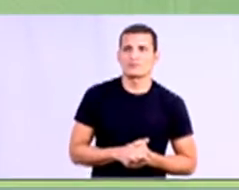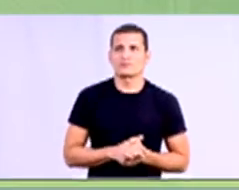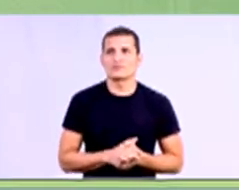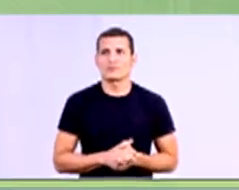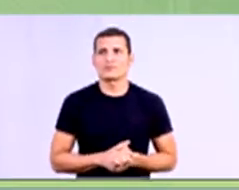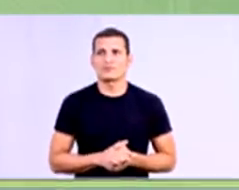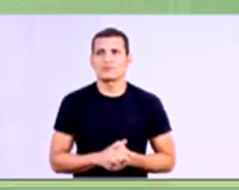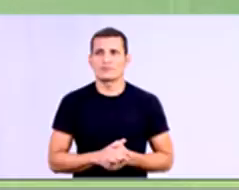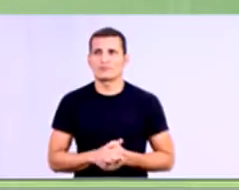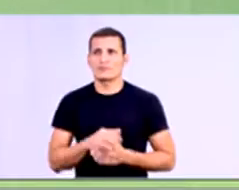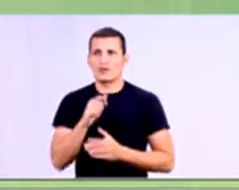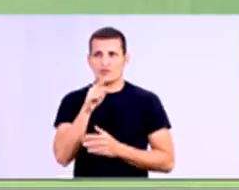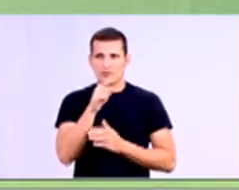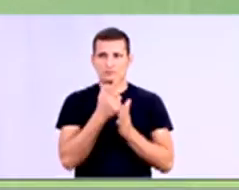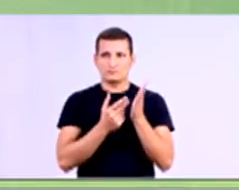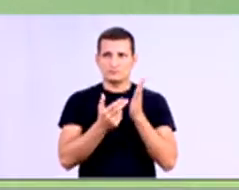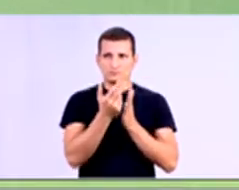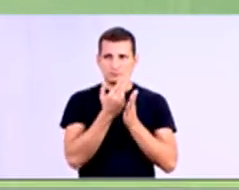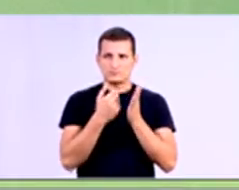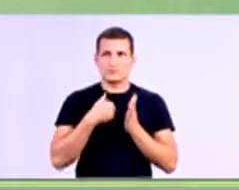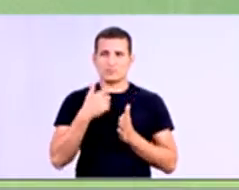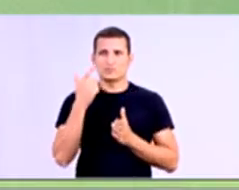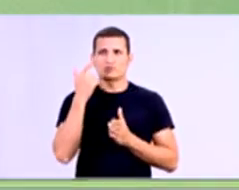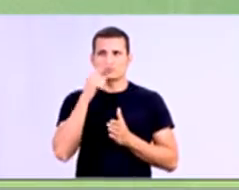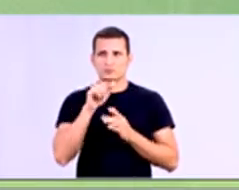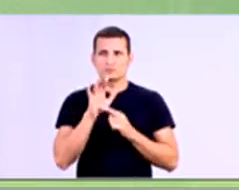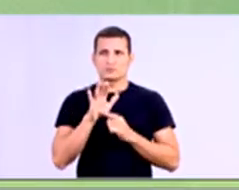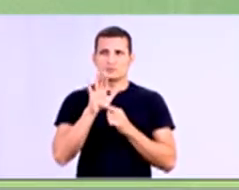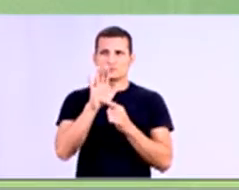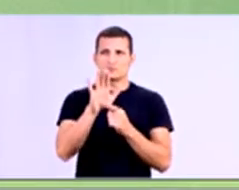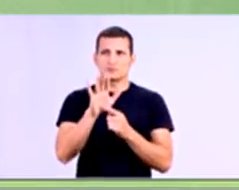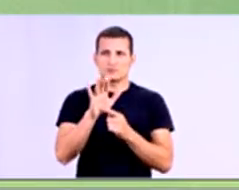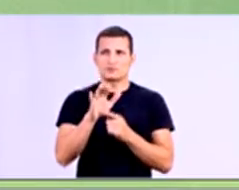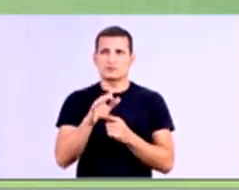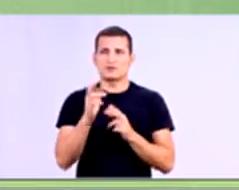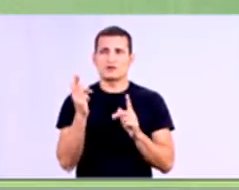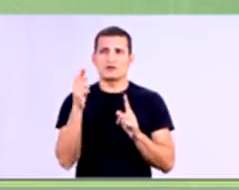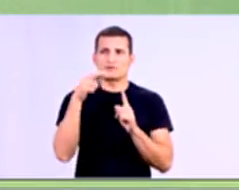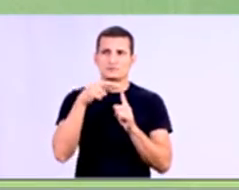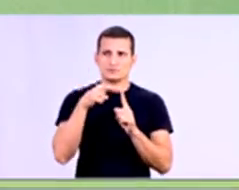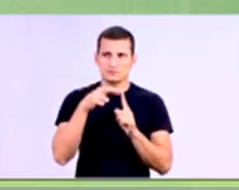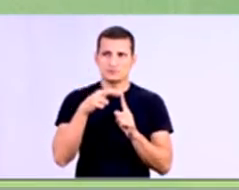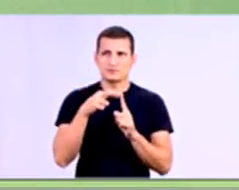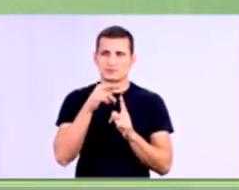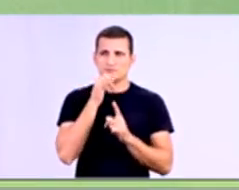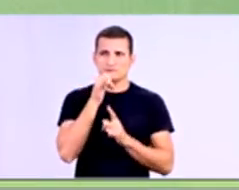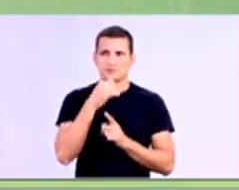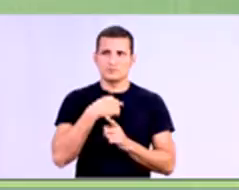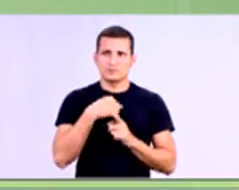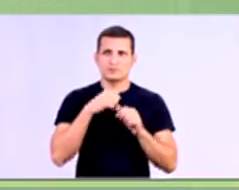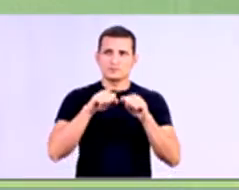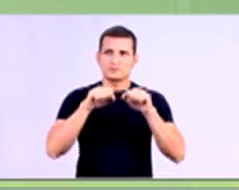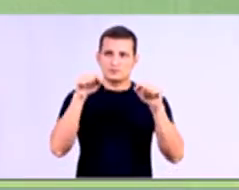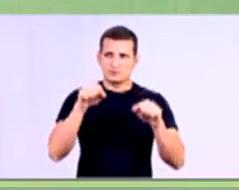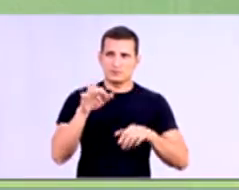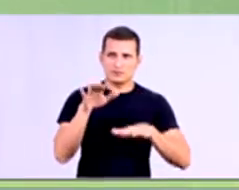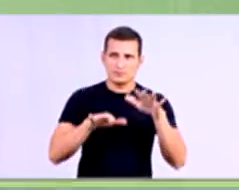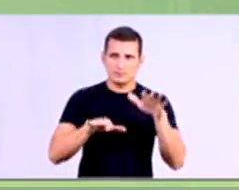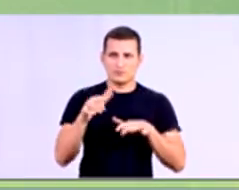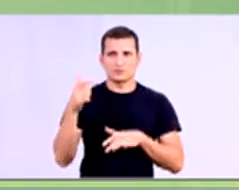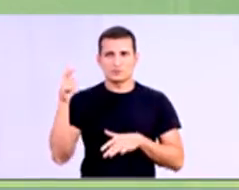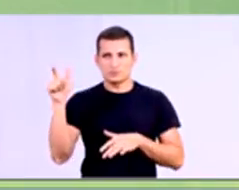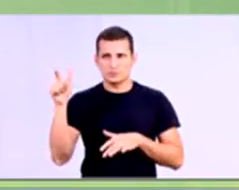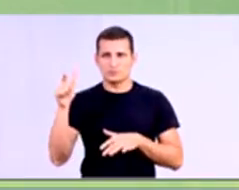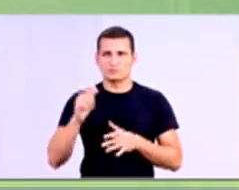só, pessoal, com esse diagrama eu consigo mostrar e referenciar se o meu sistema depende de algum